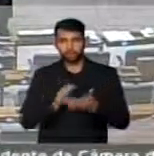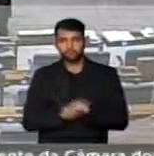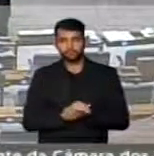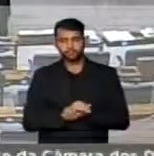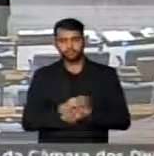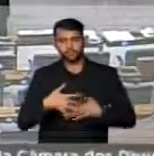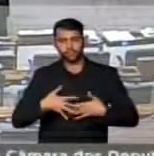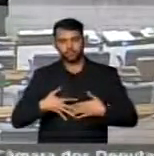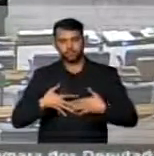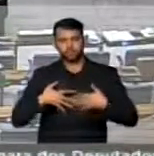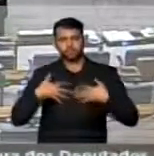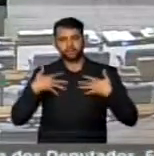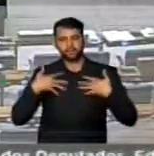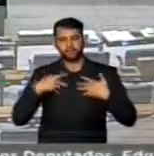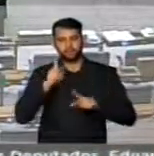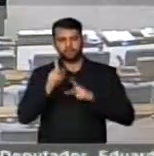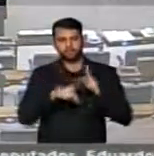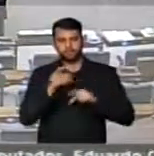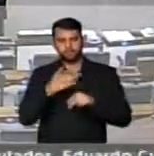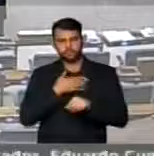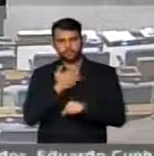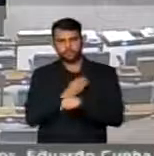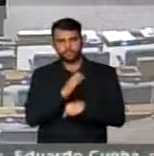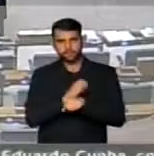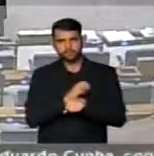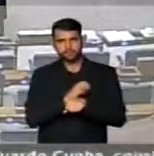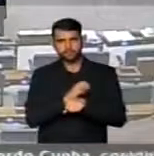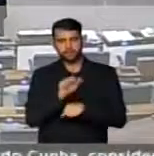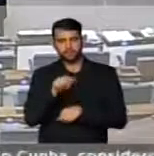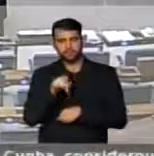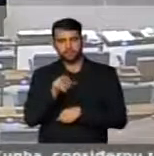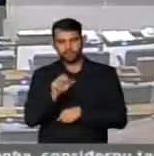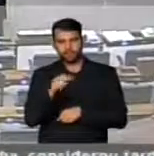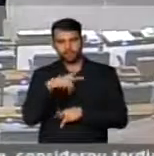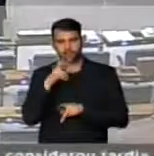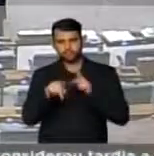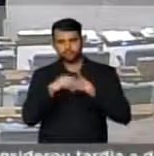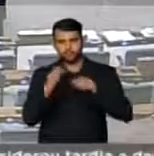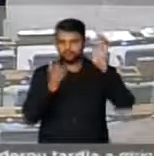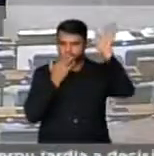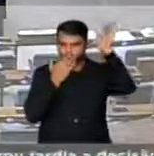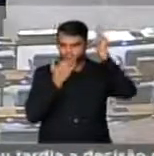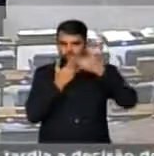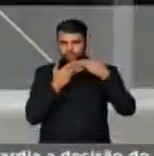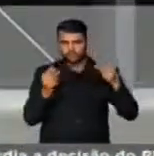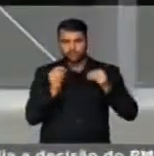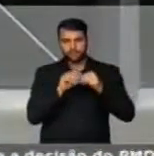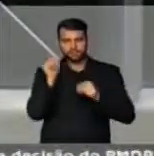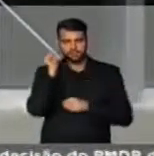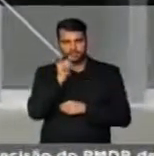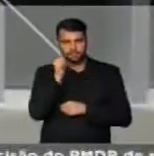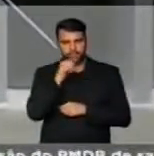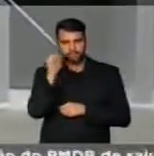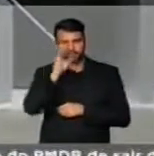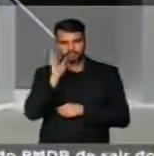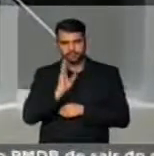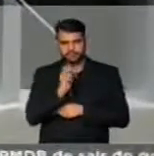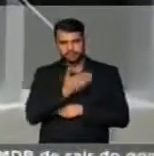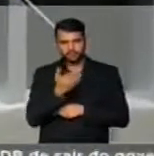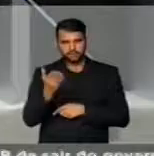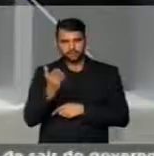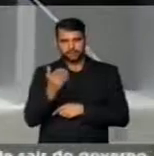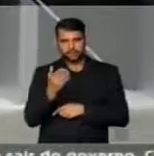que orgulha o povo do meu estado, Amapá, os povos indígenas, as mulheres